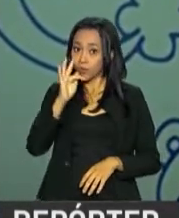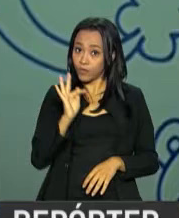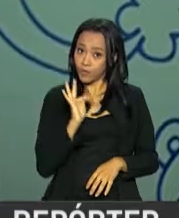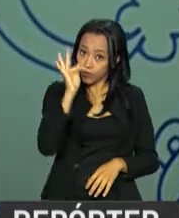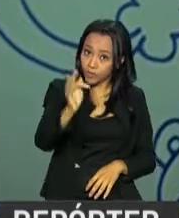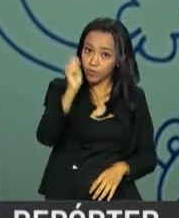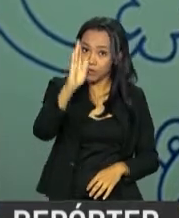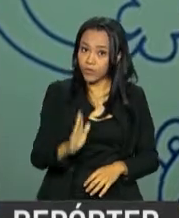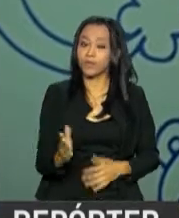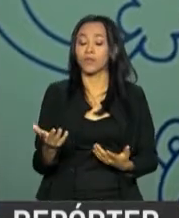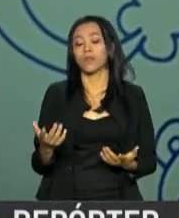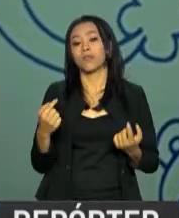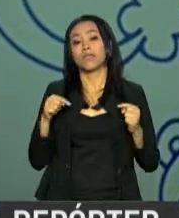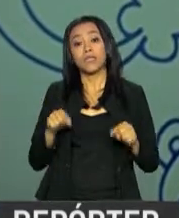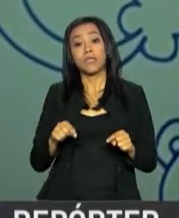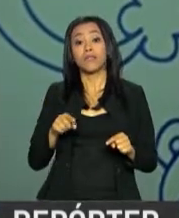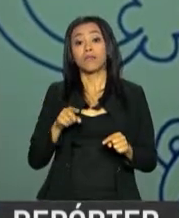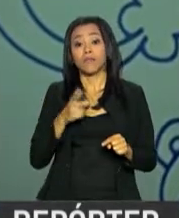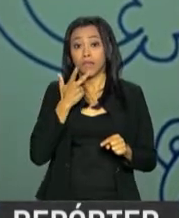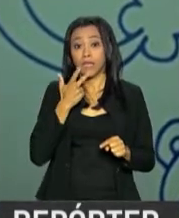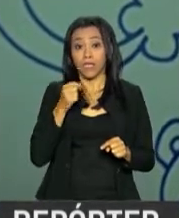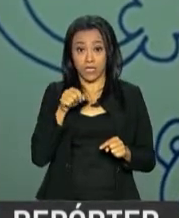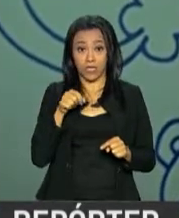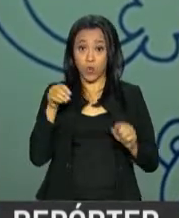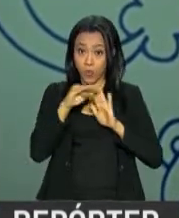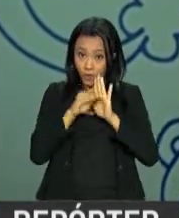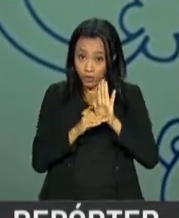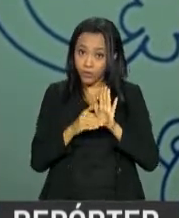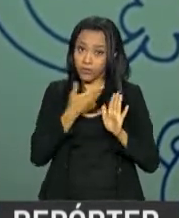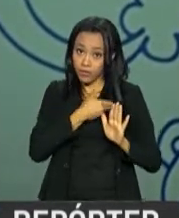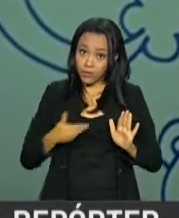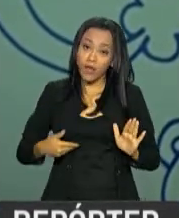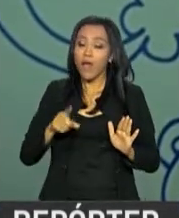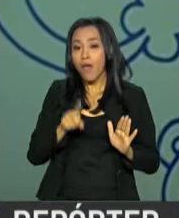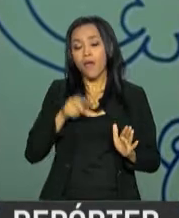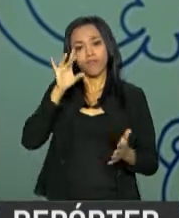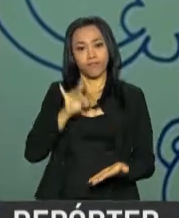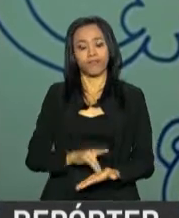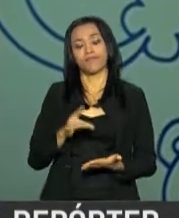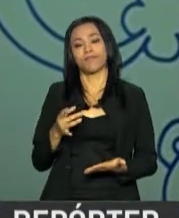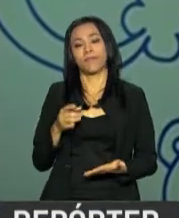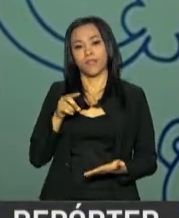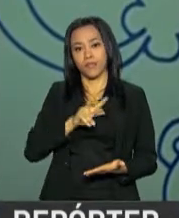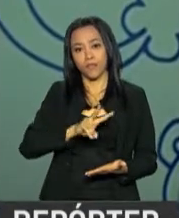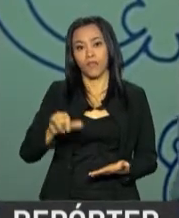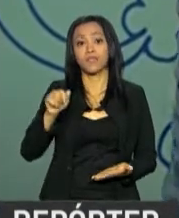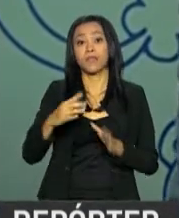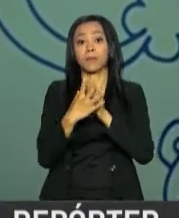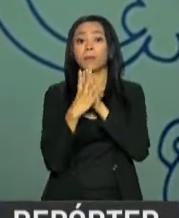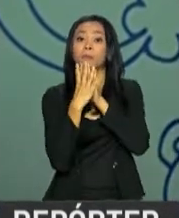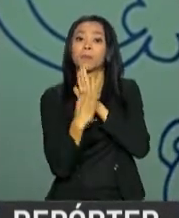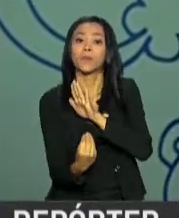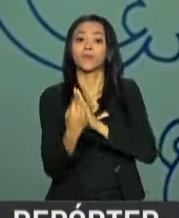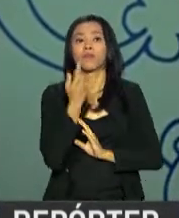afirmar, sem dúvida alguma, que o Criança Feliz já é uma realidade, que será referência